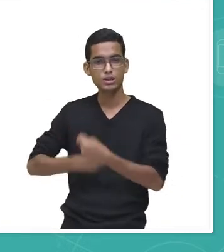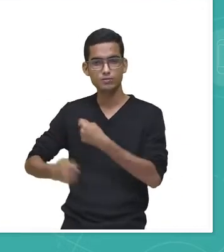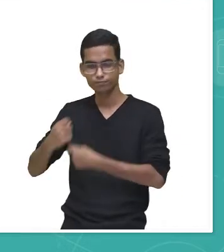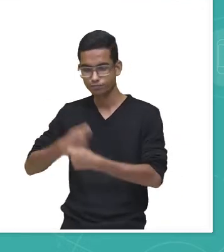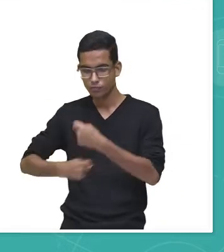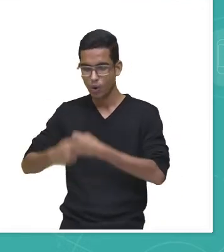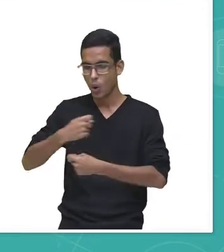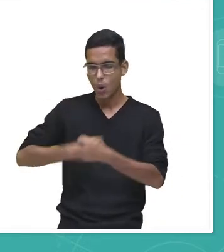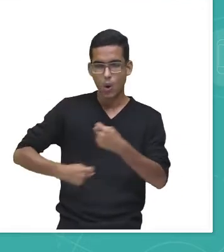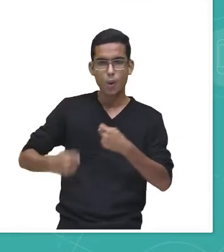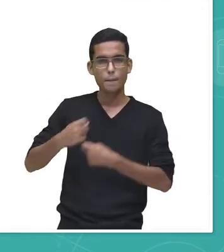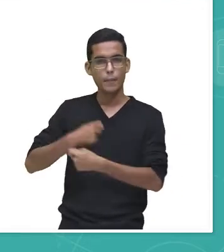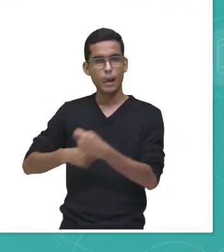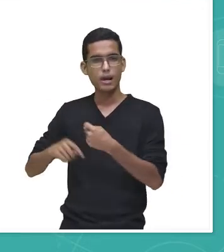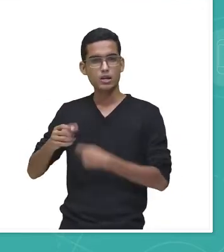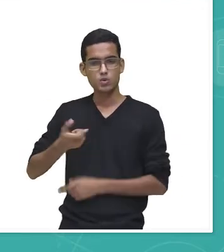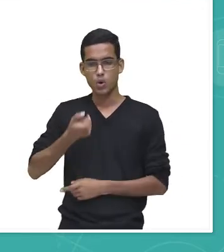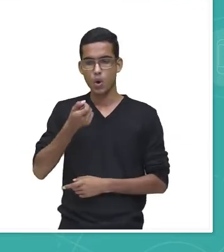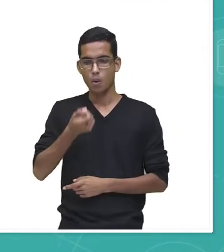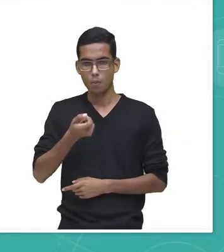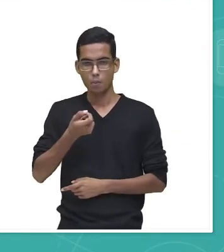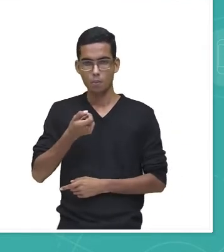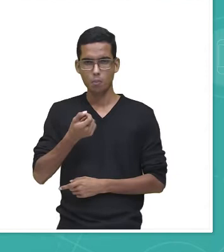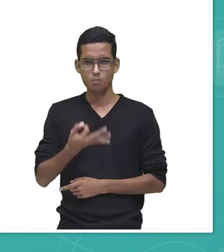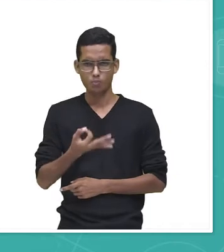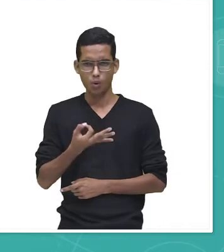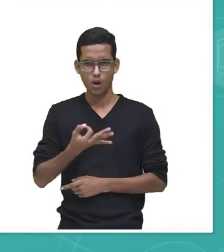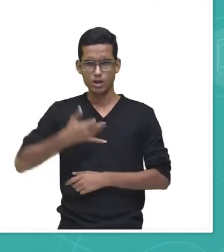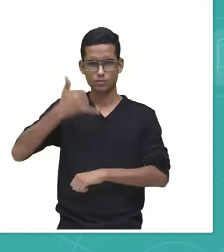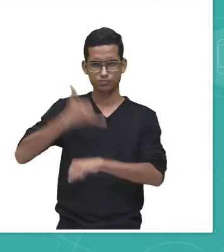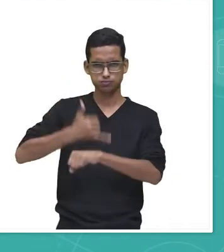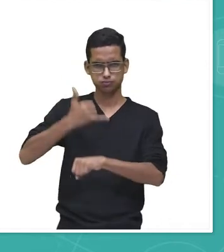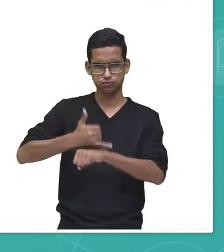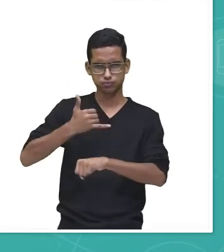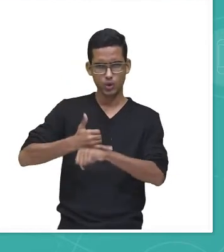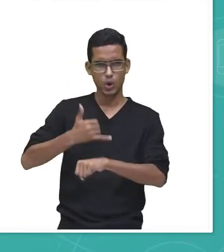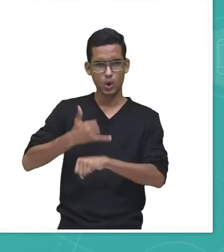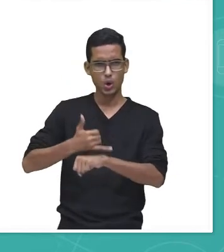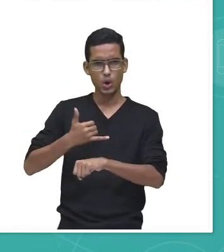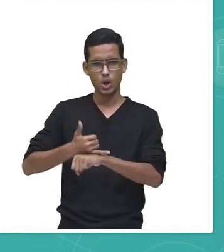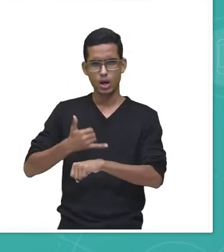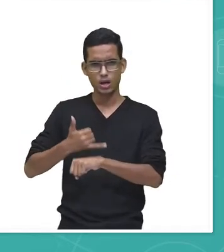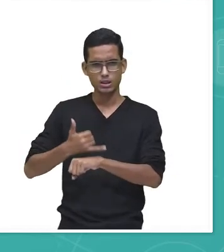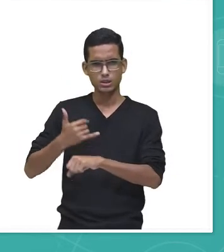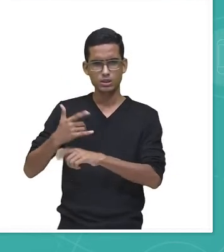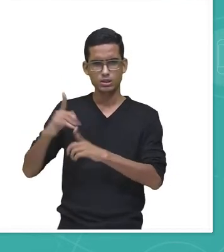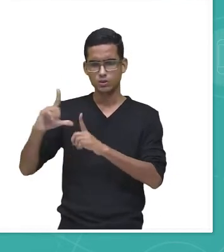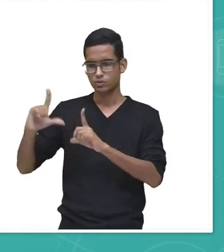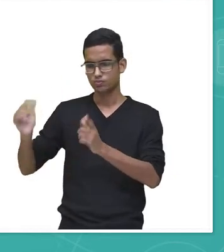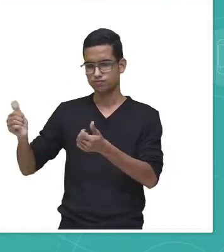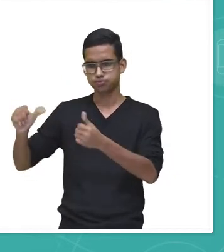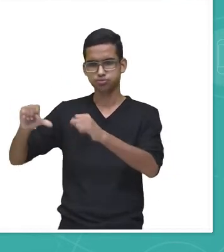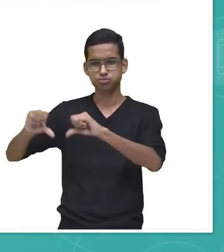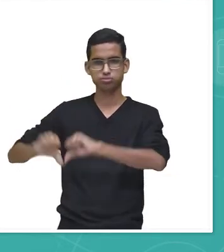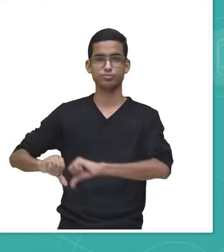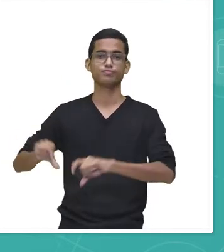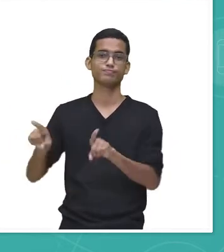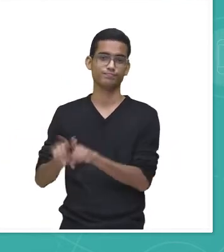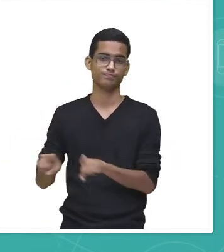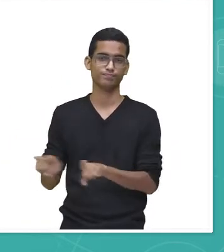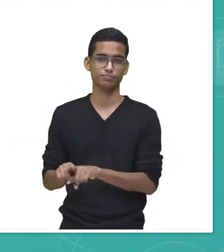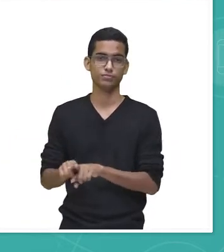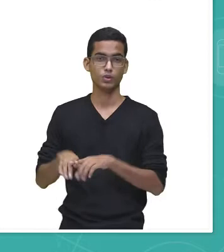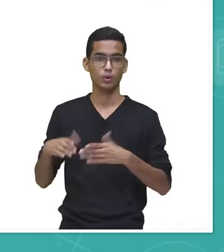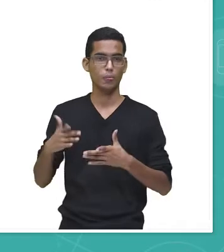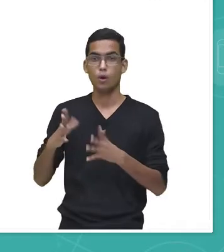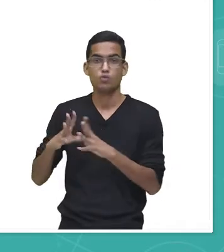bem, sobre as moedas é o seguinte, elas não vão desaparecer. É que vocês vão perceber no decorrer da explicação que ela não